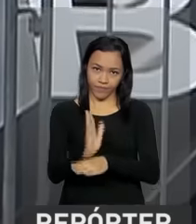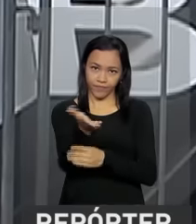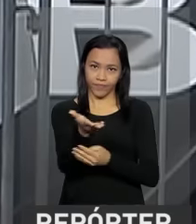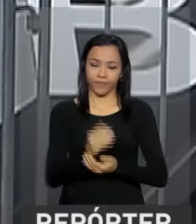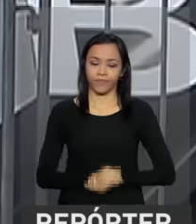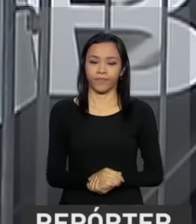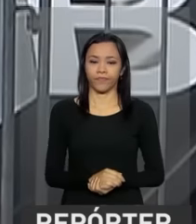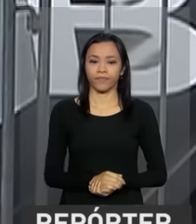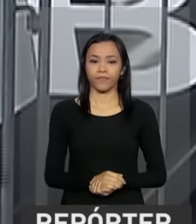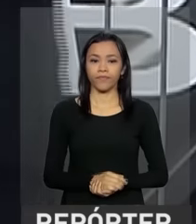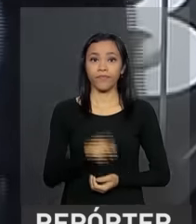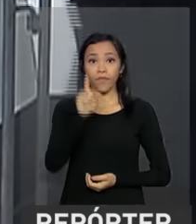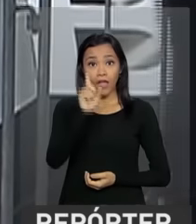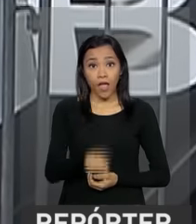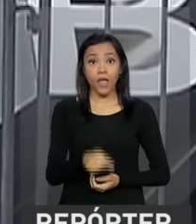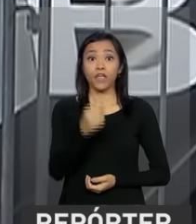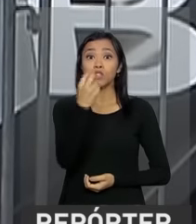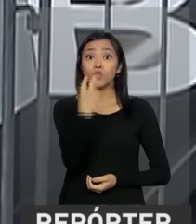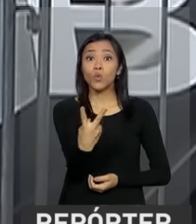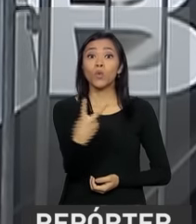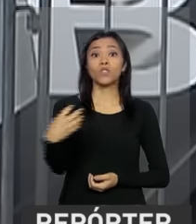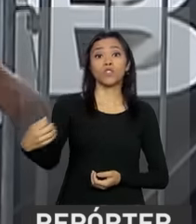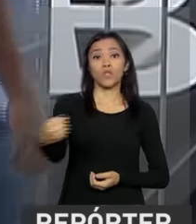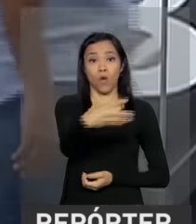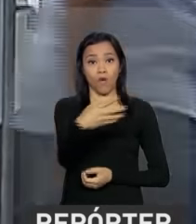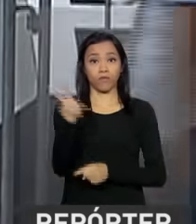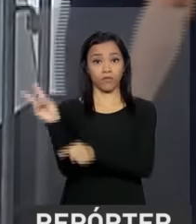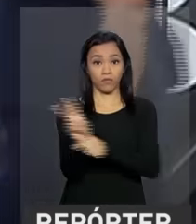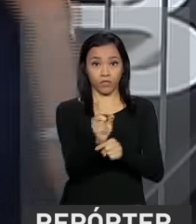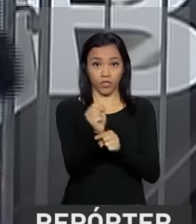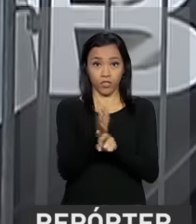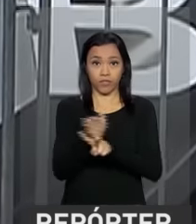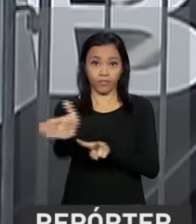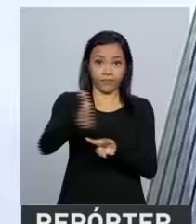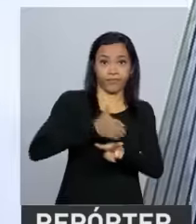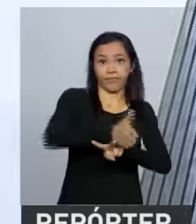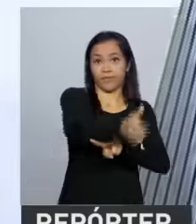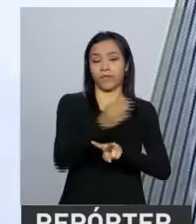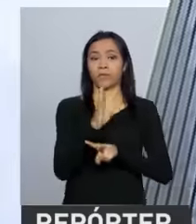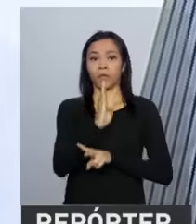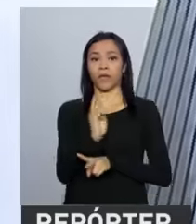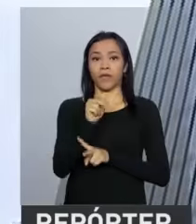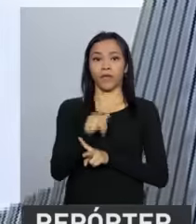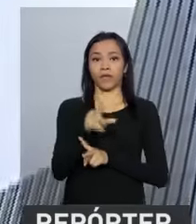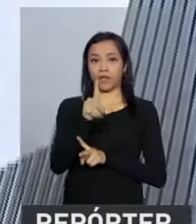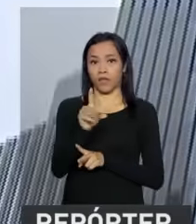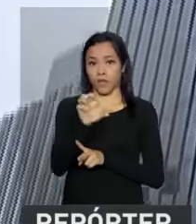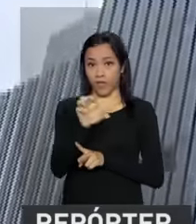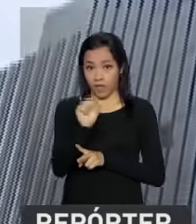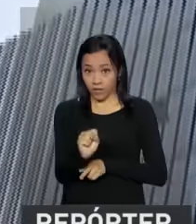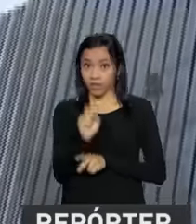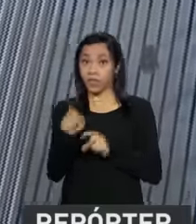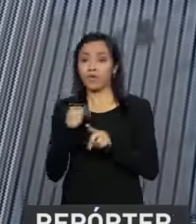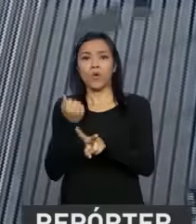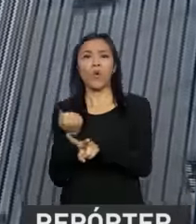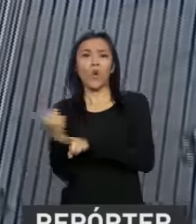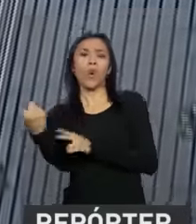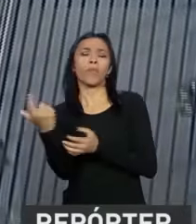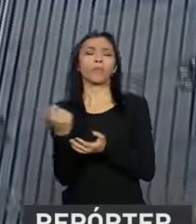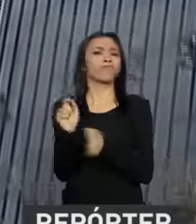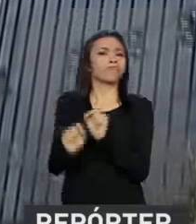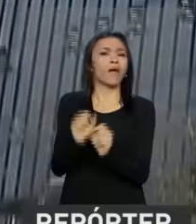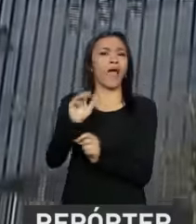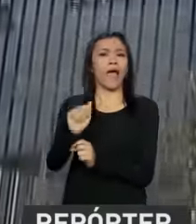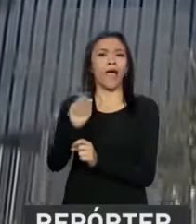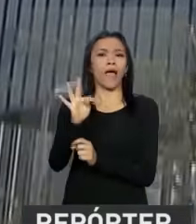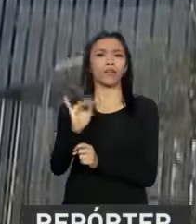reportagem serão duas novas linhas de financiamento do BNDS a primeira voltada para a compra de ativos que são bens